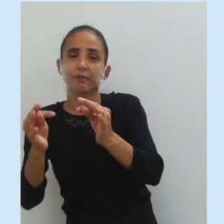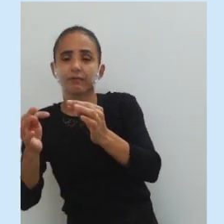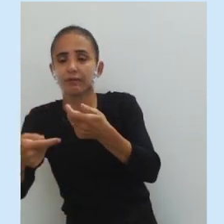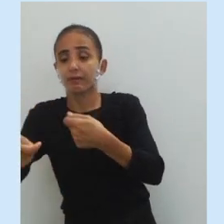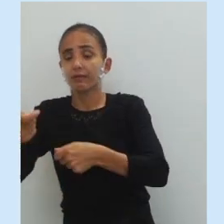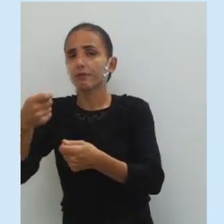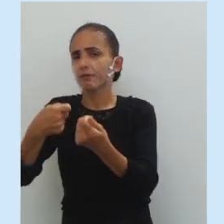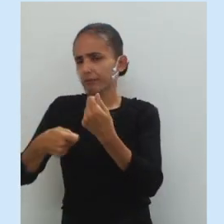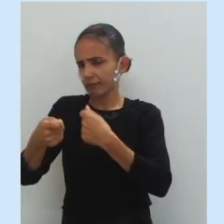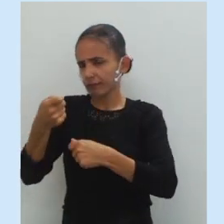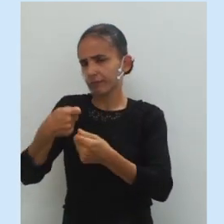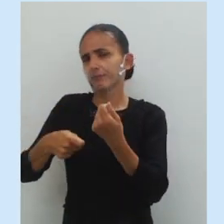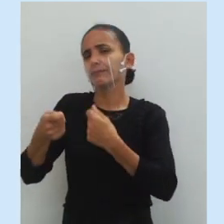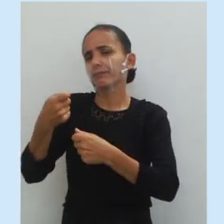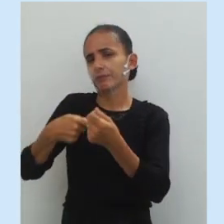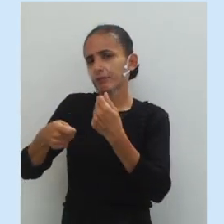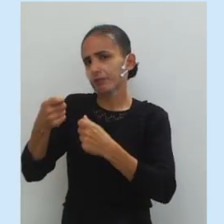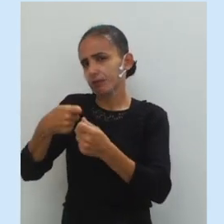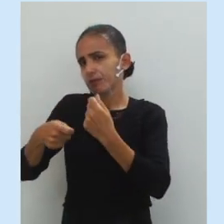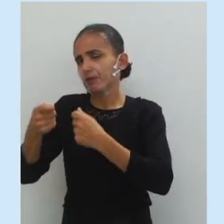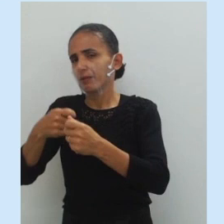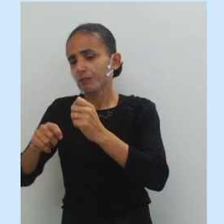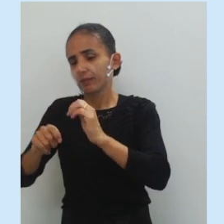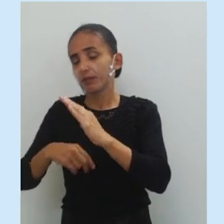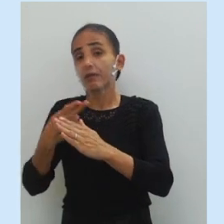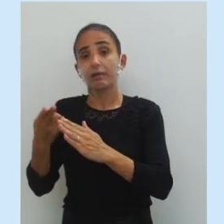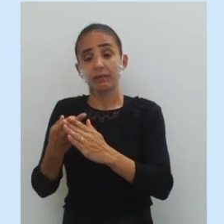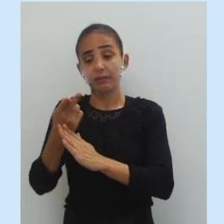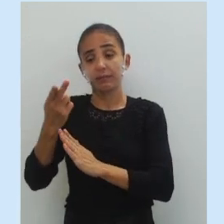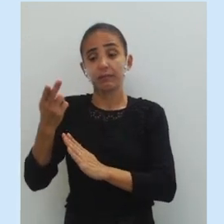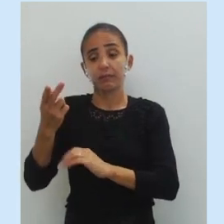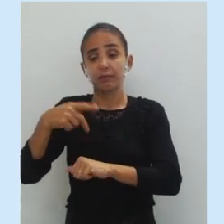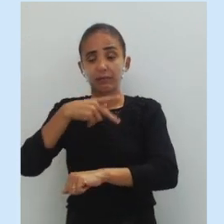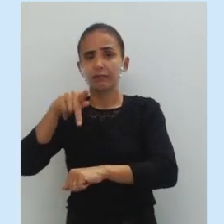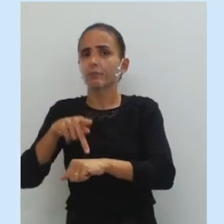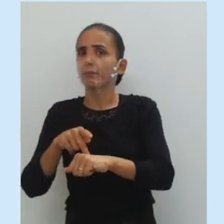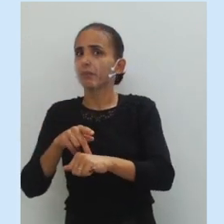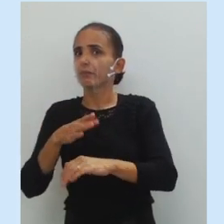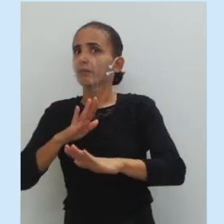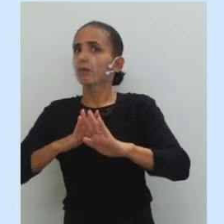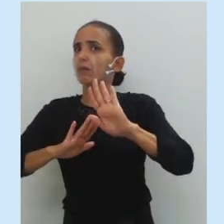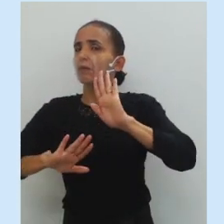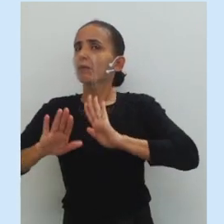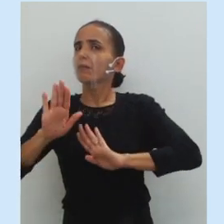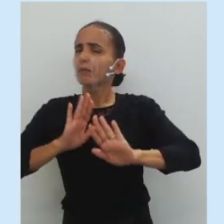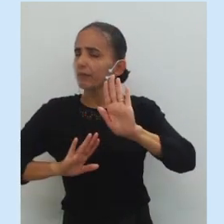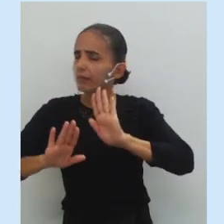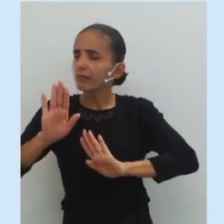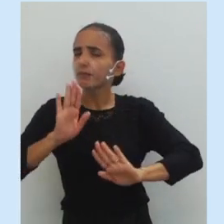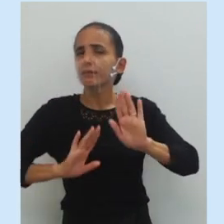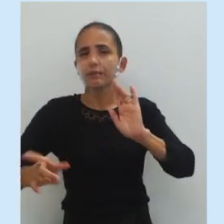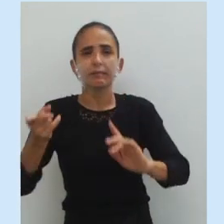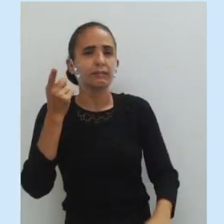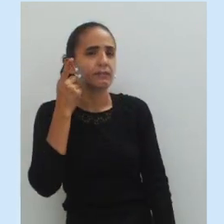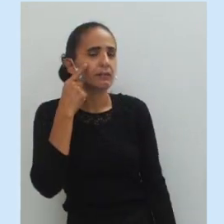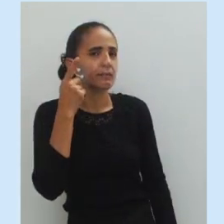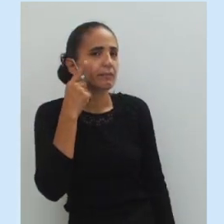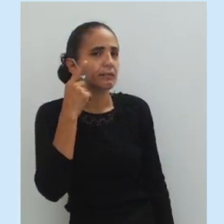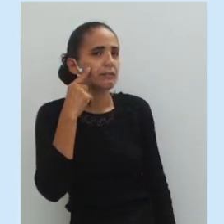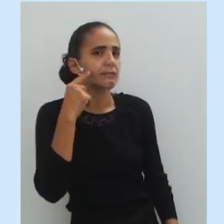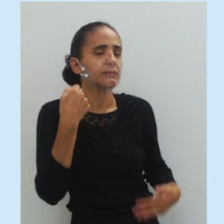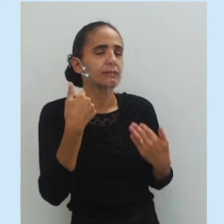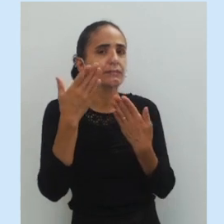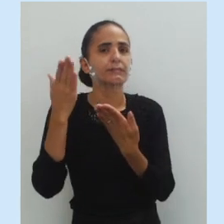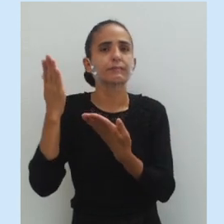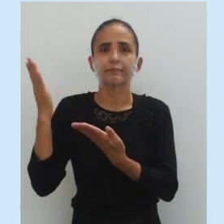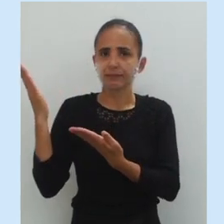uma economia, né, que é um investimento no país. Agora, cuidado, observa só essa imagem